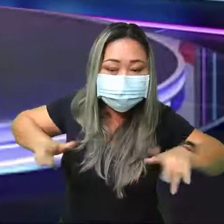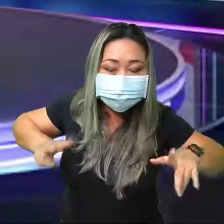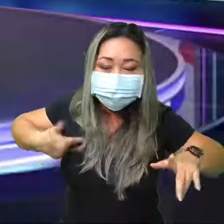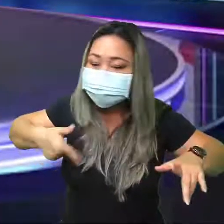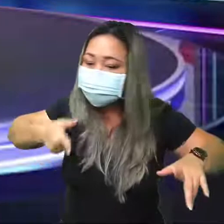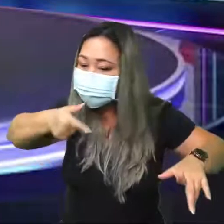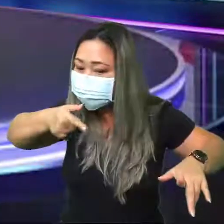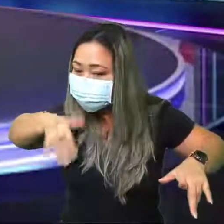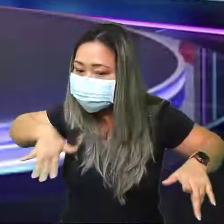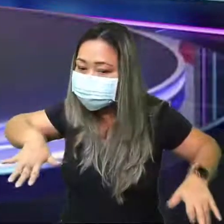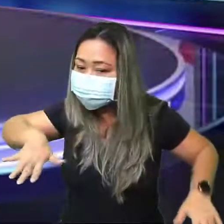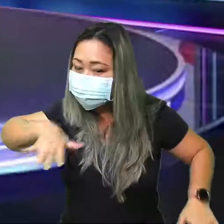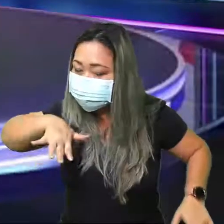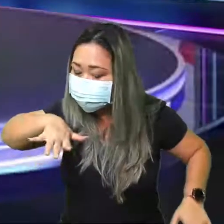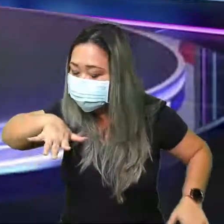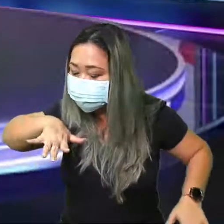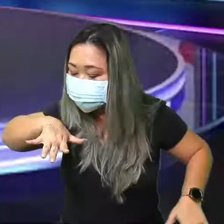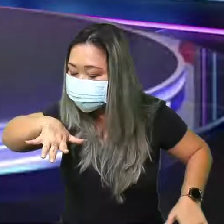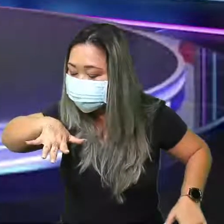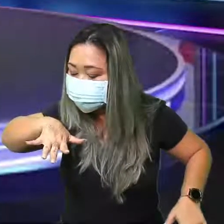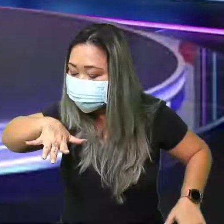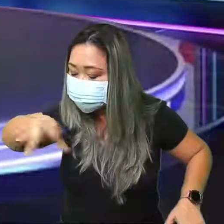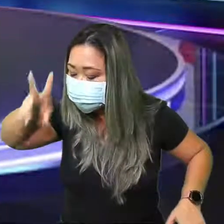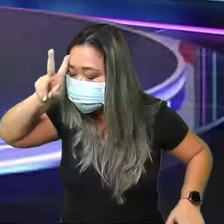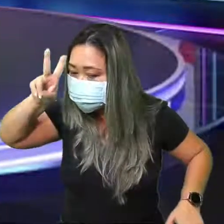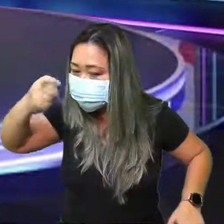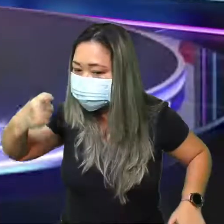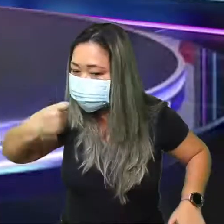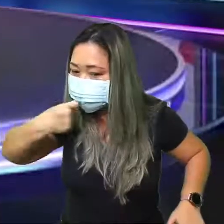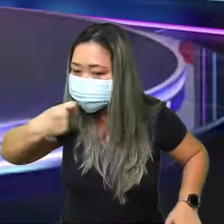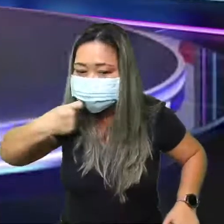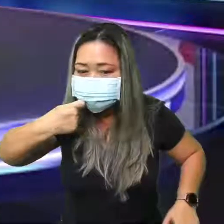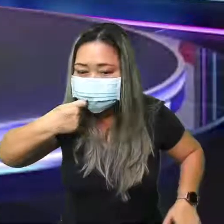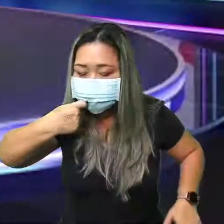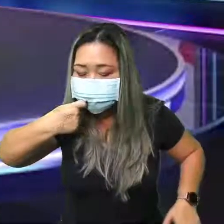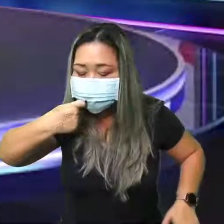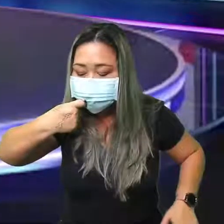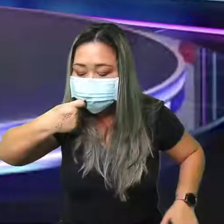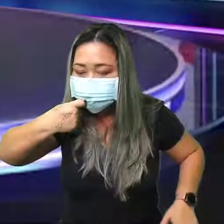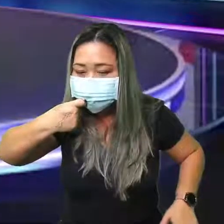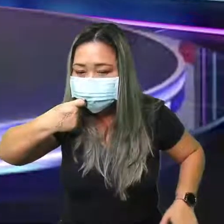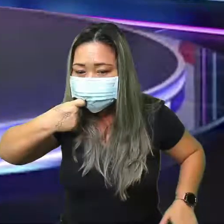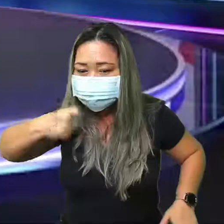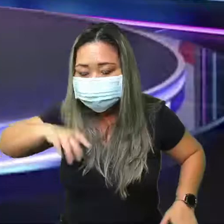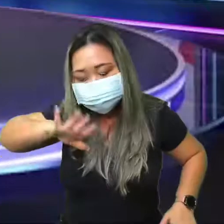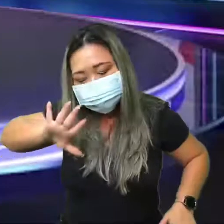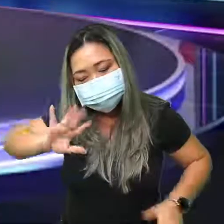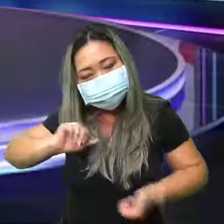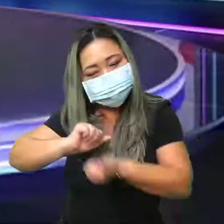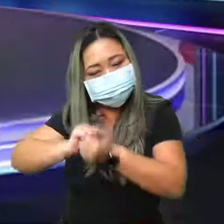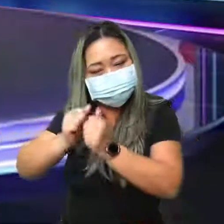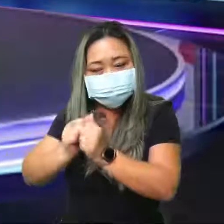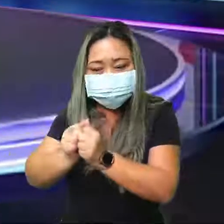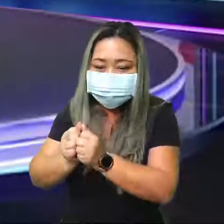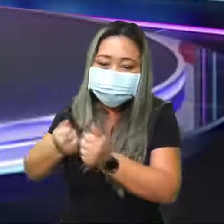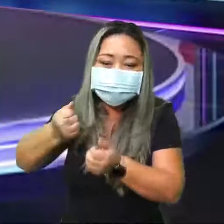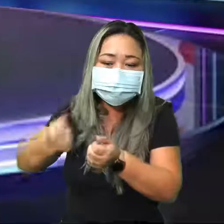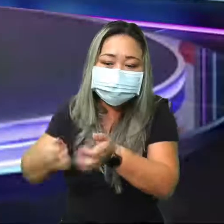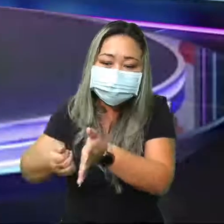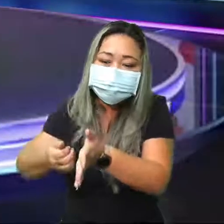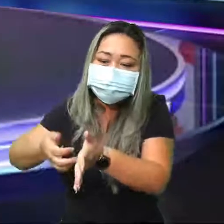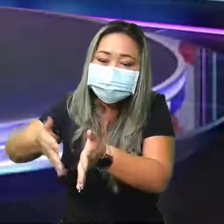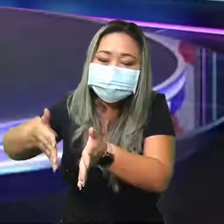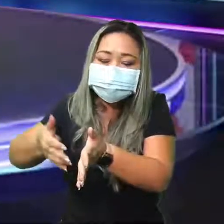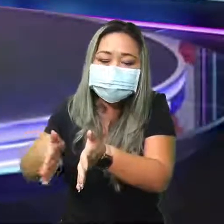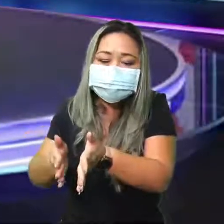gente lembra ali dos peixes, obviamente, totalmente adaptados, respiração branquial, tem